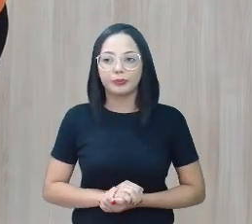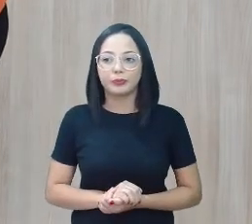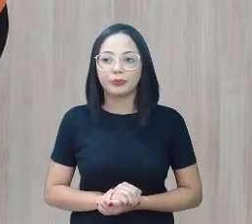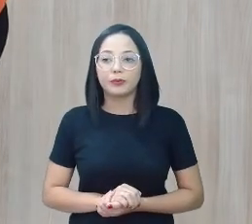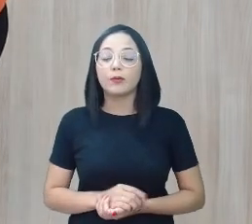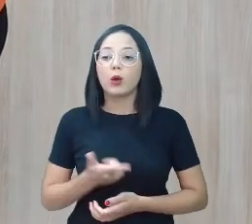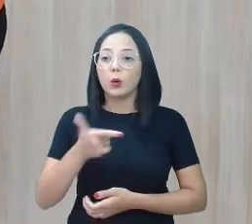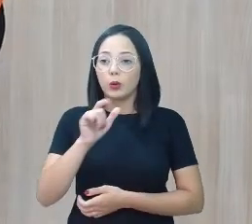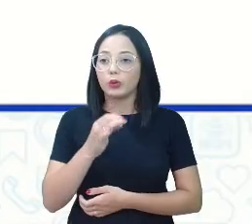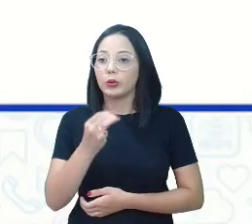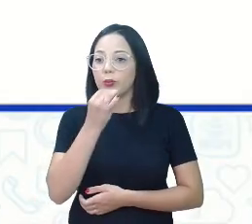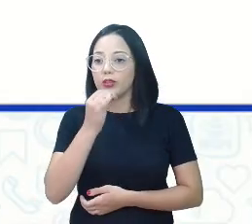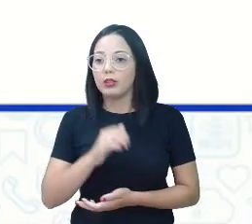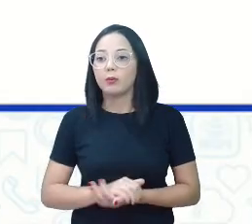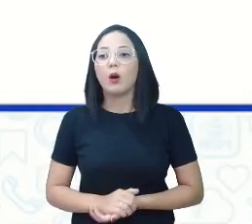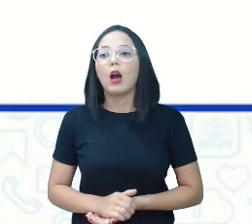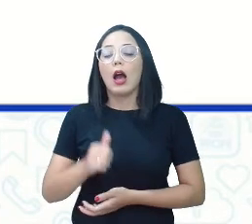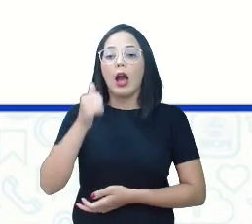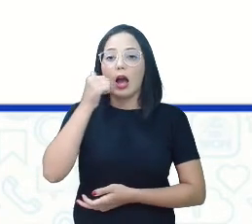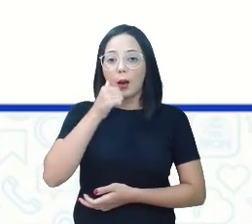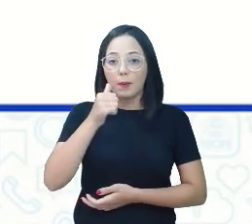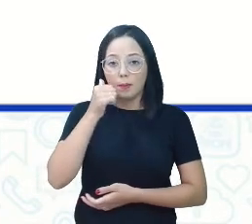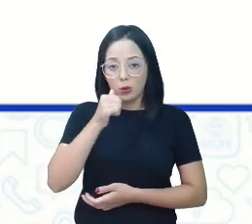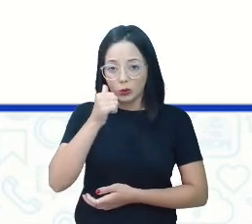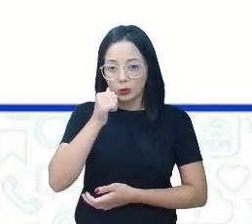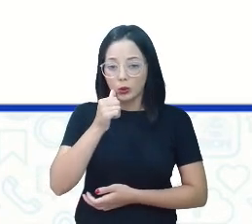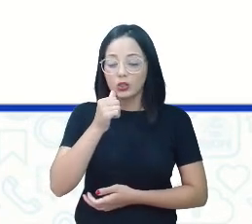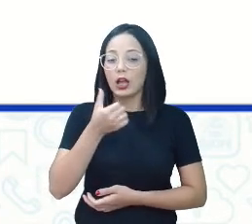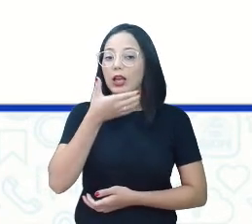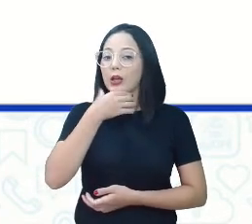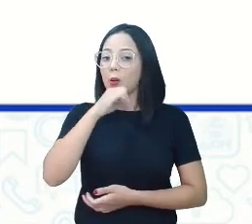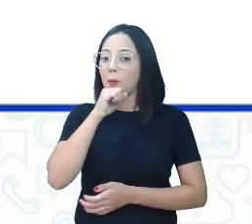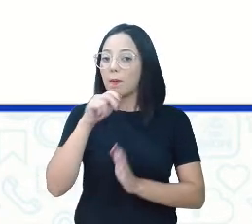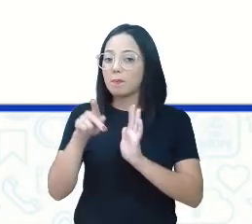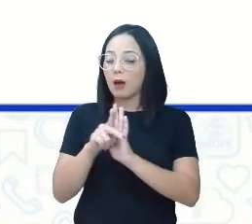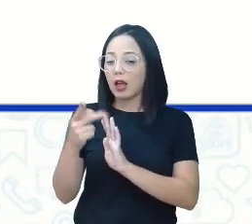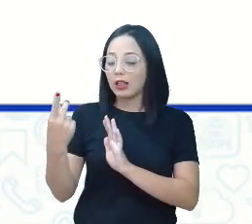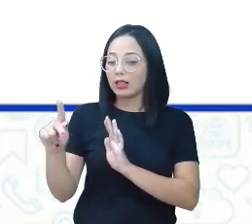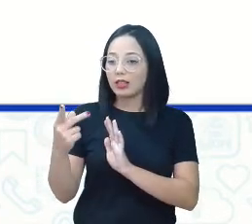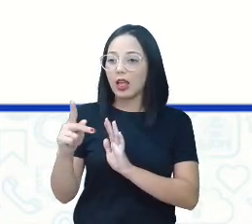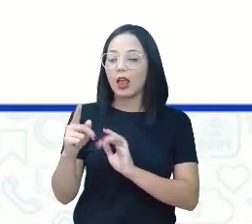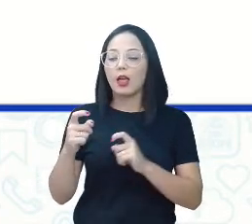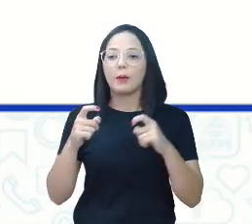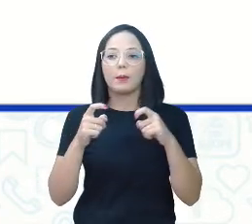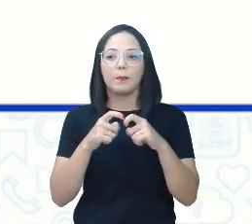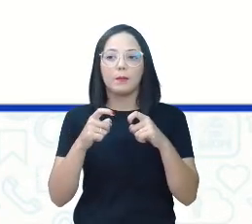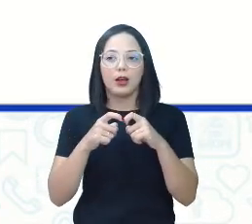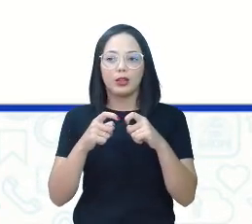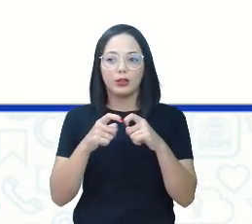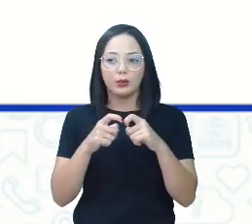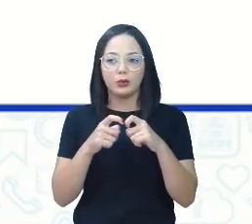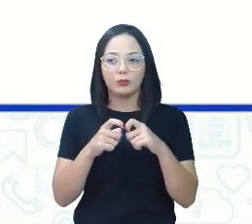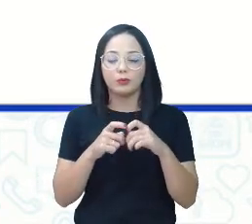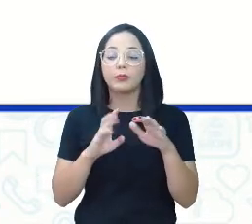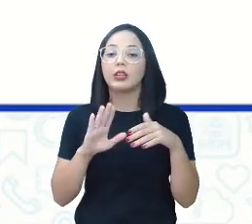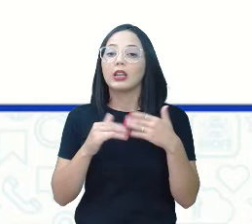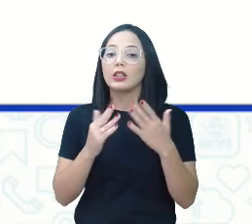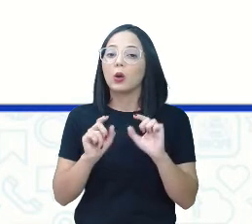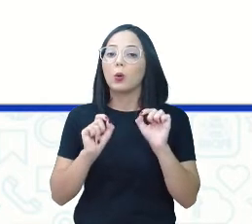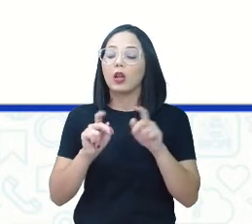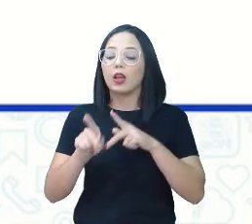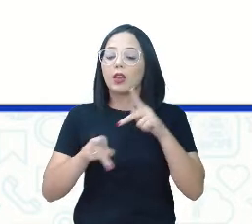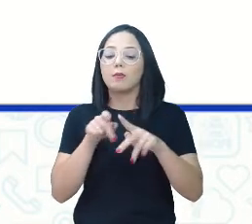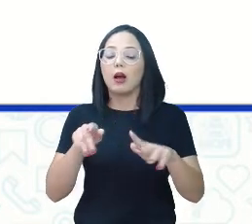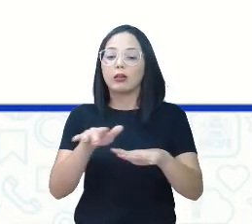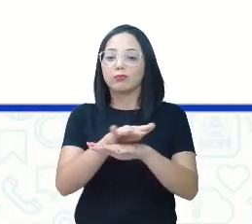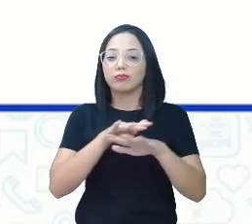Outro exemplo, a moça que o pai dela é médico. Então, esta é a forma